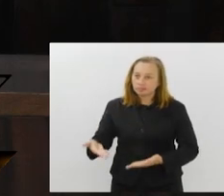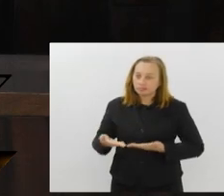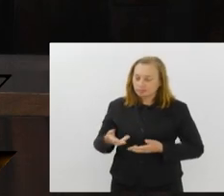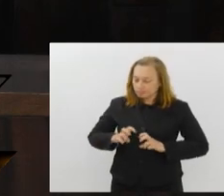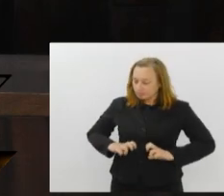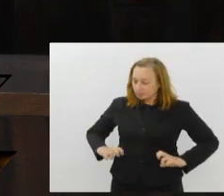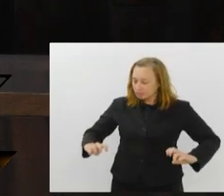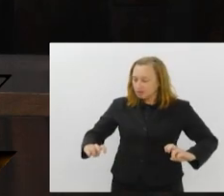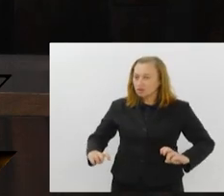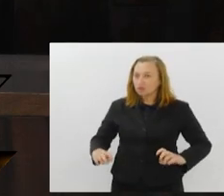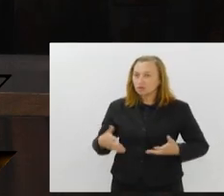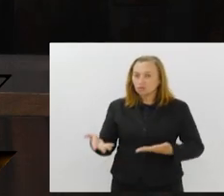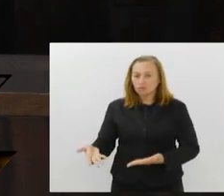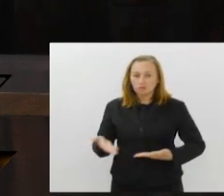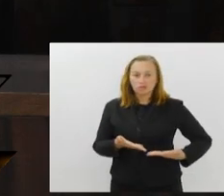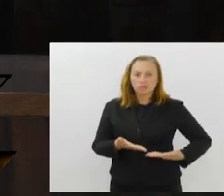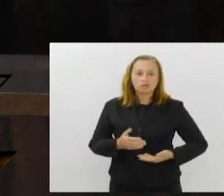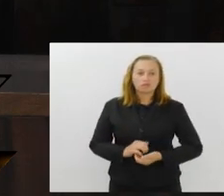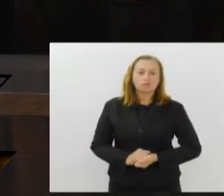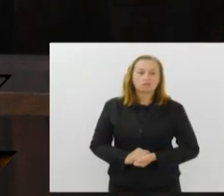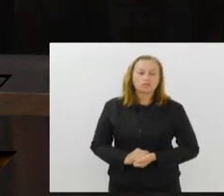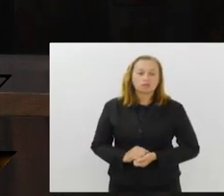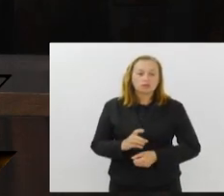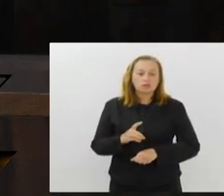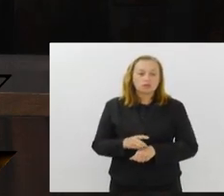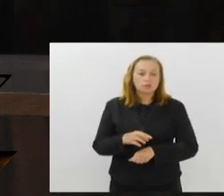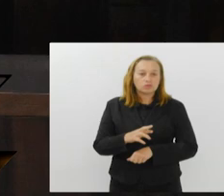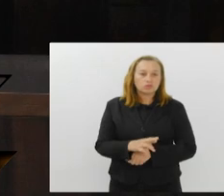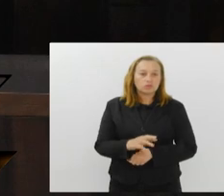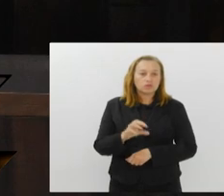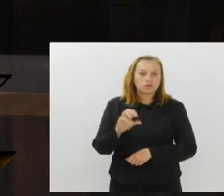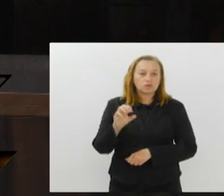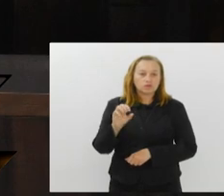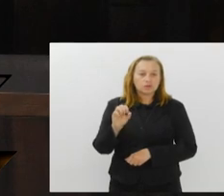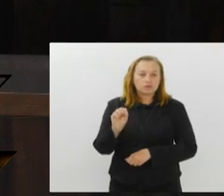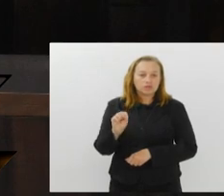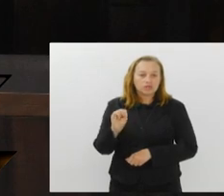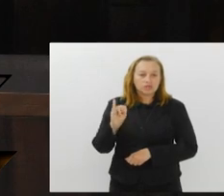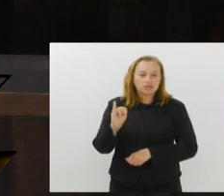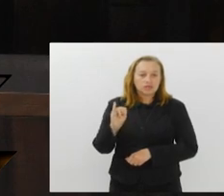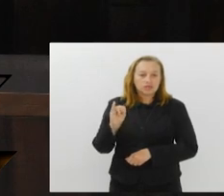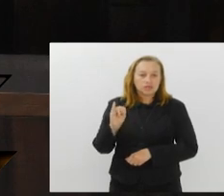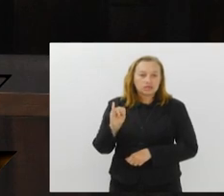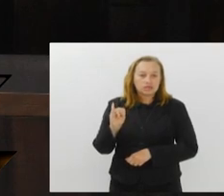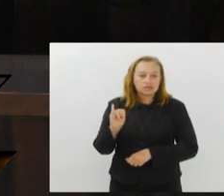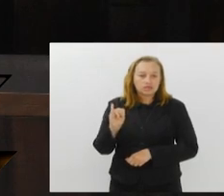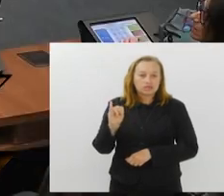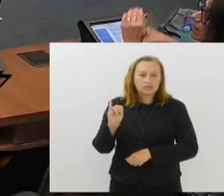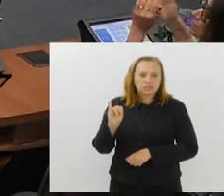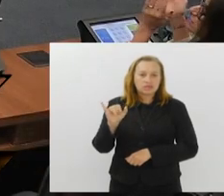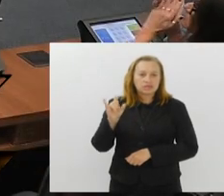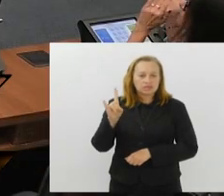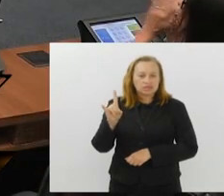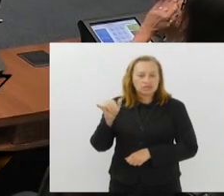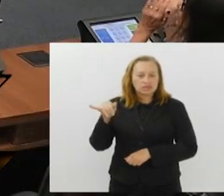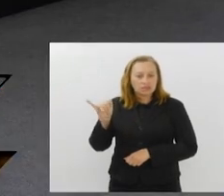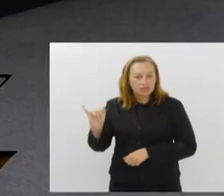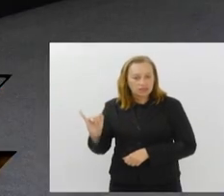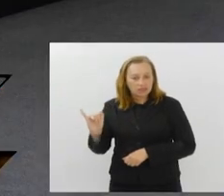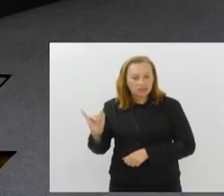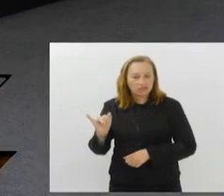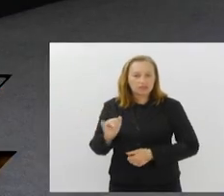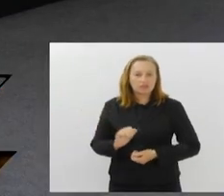honra convido Dr Sidney Sanchez Presidente do Instituto dos Advogados brasileiros iab